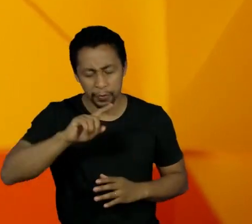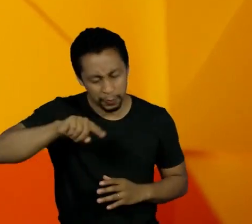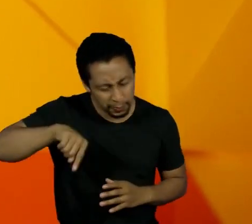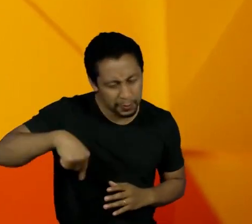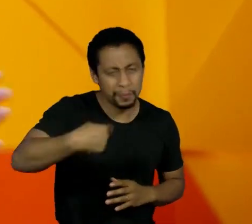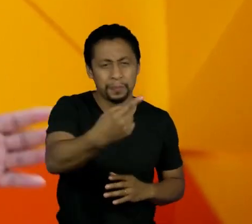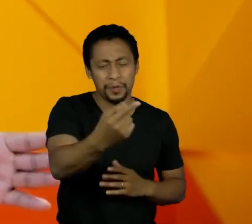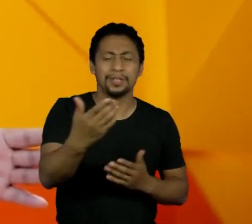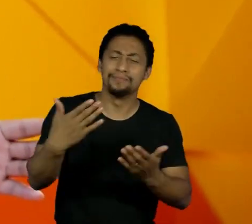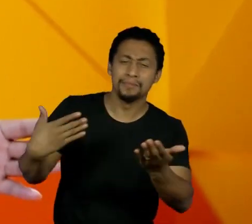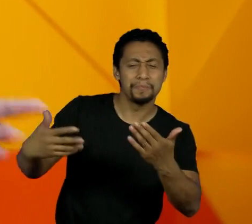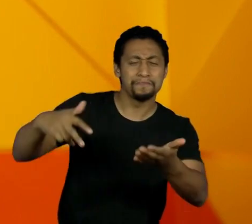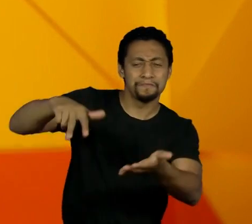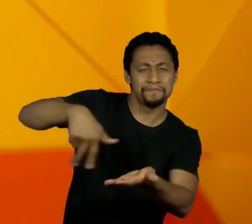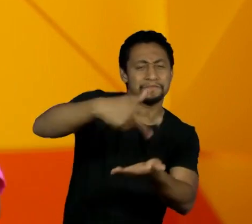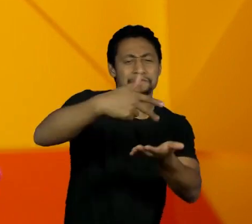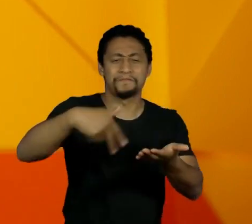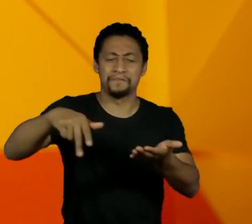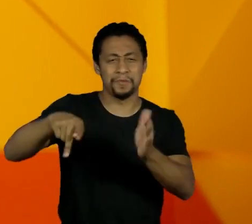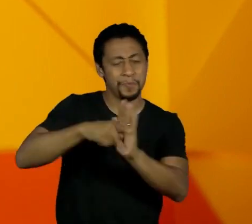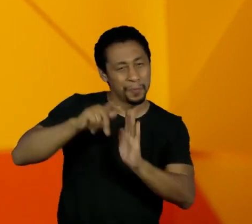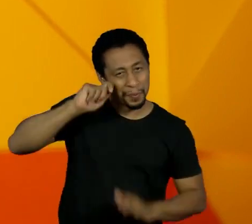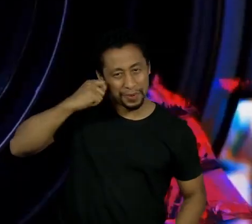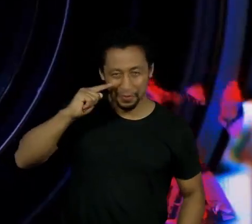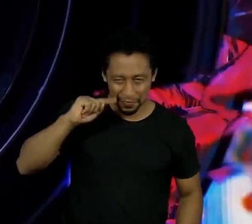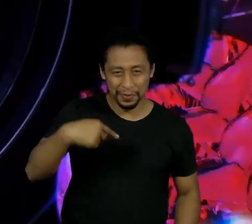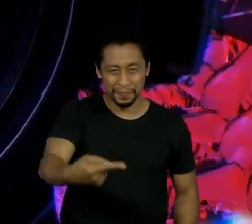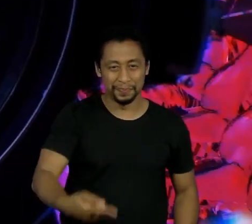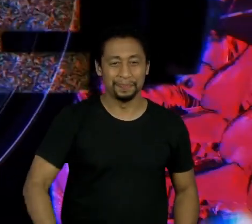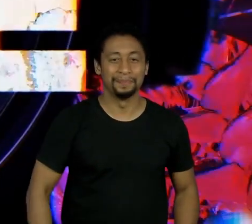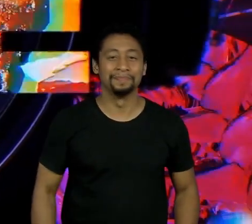tem Baile Black. Eu volto já já.